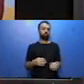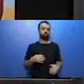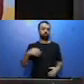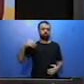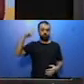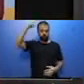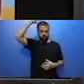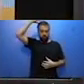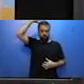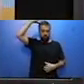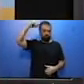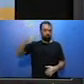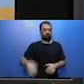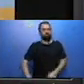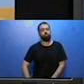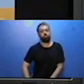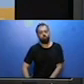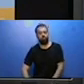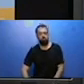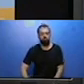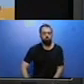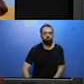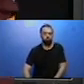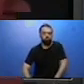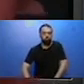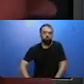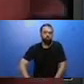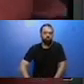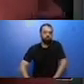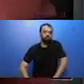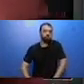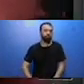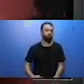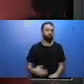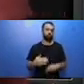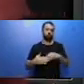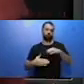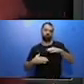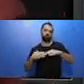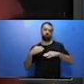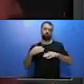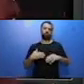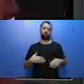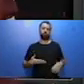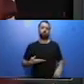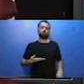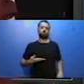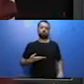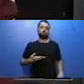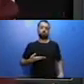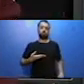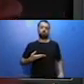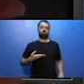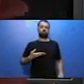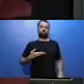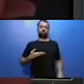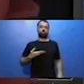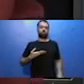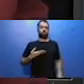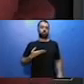4 apoios, olha lá, braços e as pernas tocando no chão. Depois a coluna foi